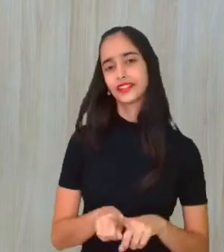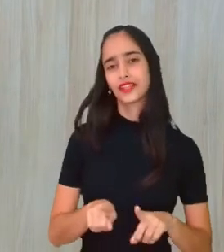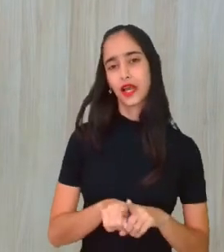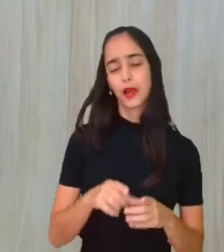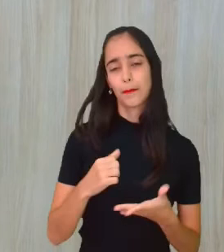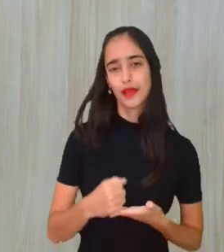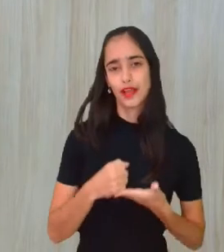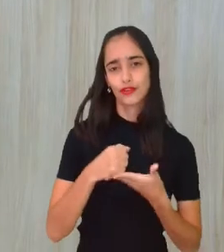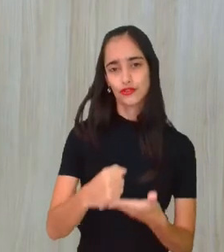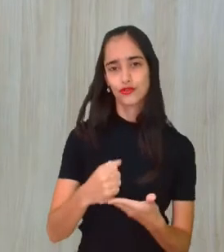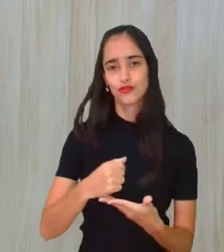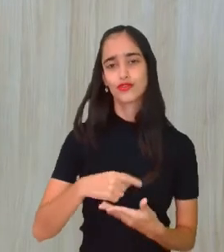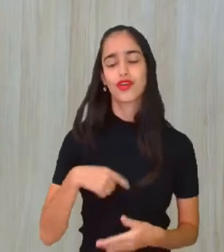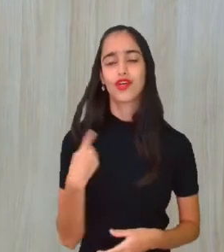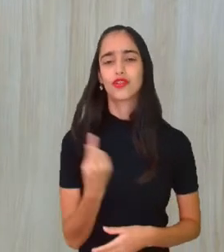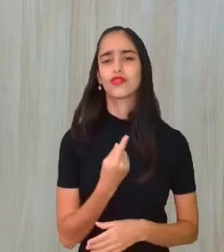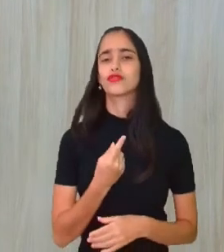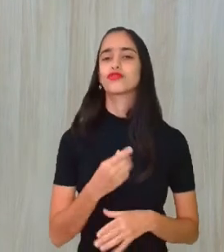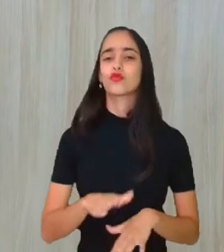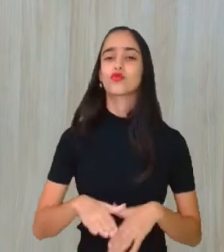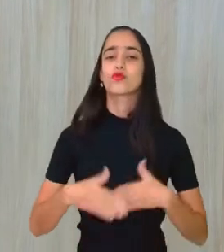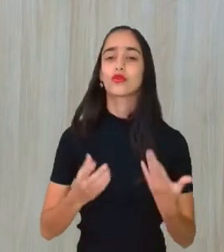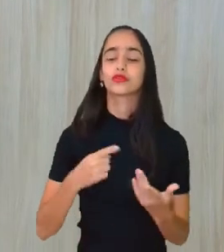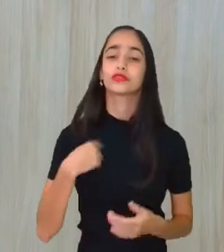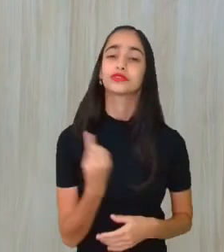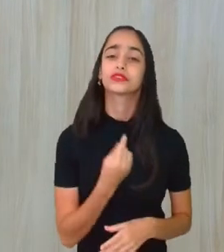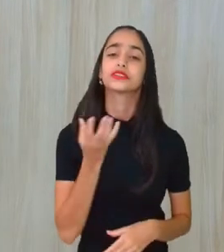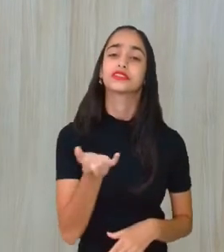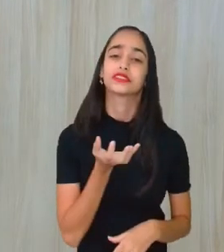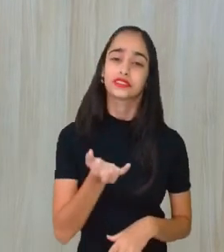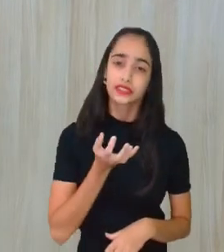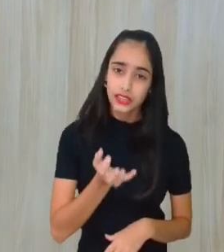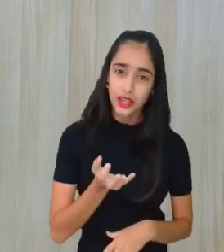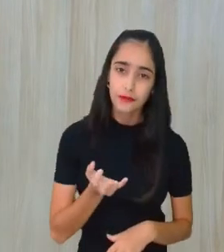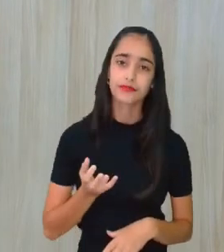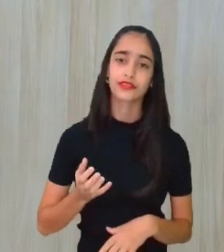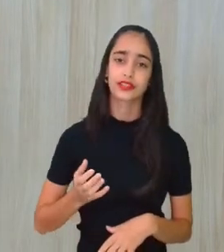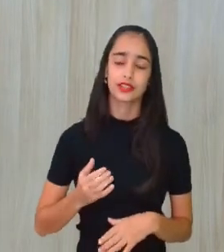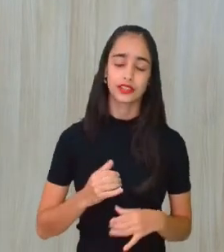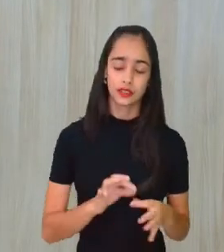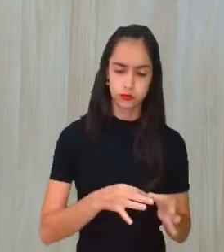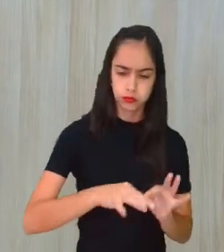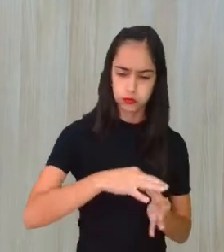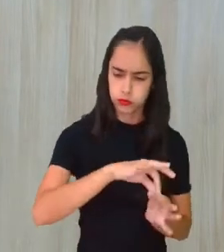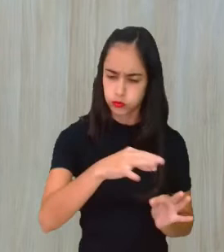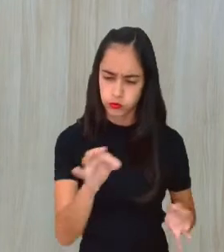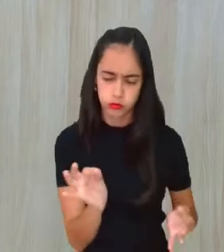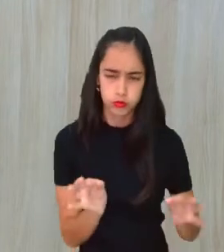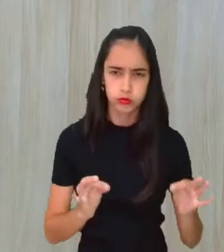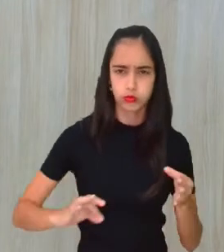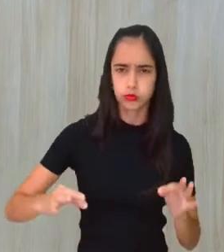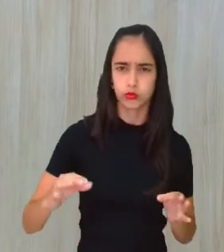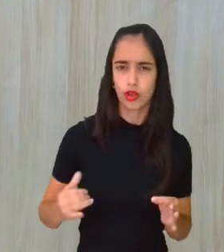passe a corrente elétrica. Ele é muito importante, porque do mesmo jeito que ele facilita a passagem da corrente